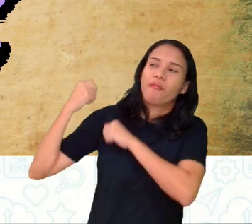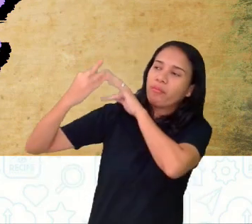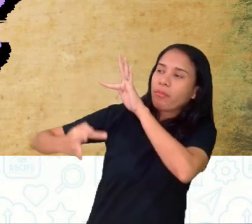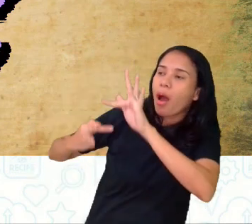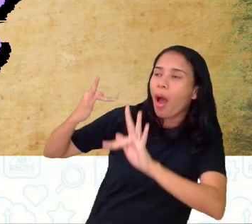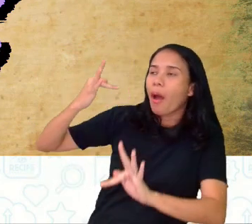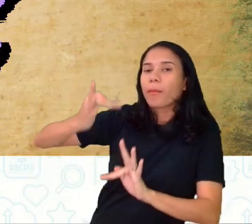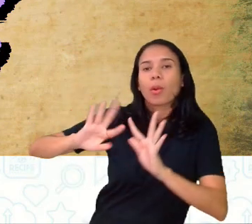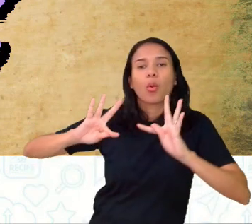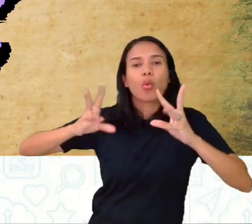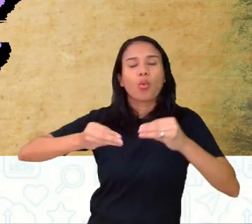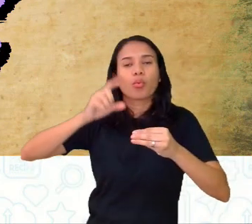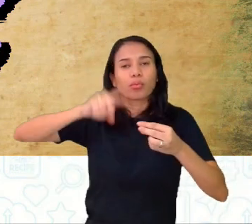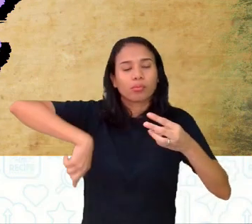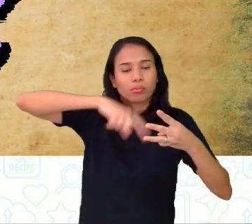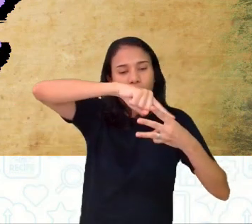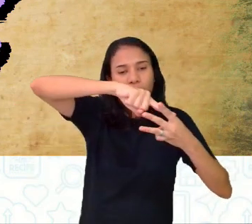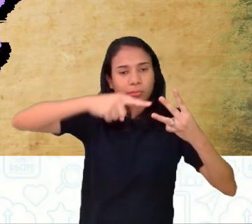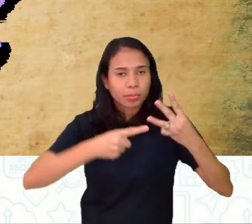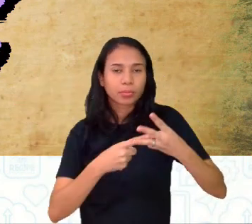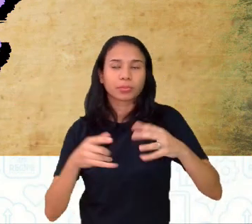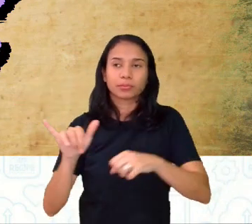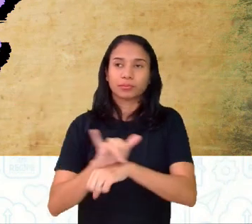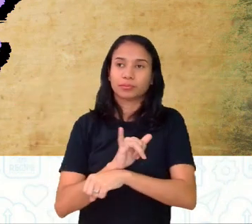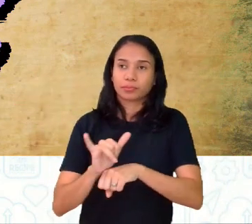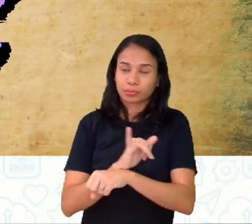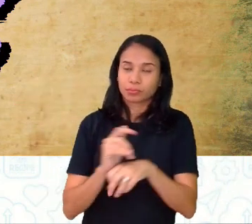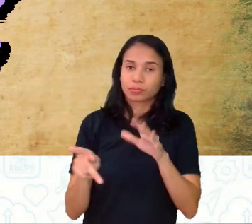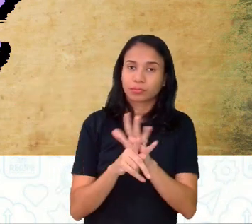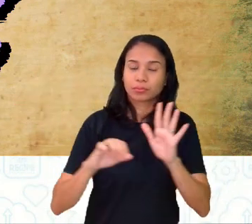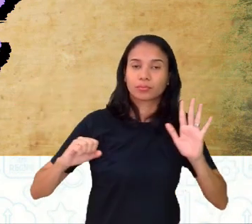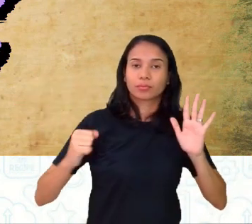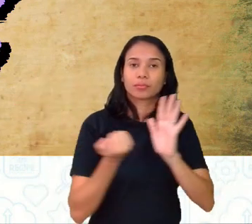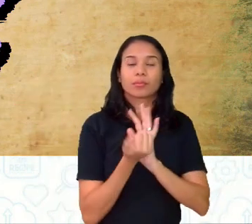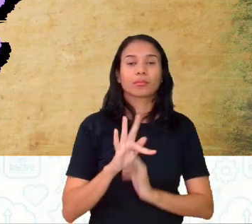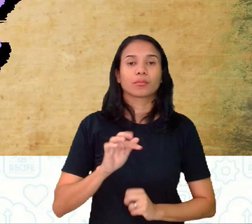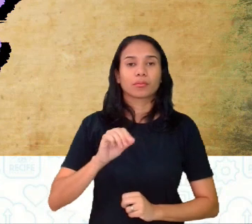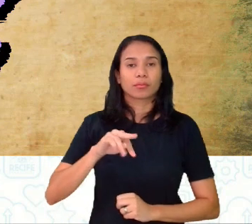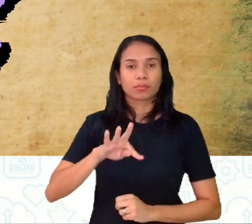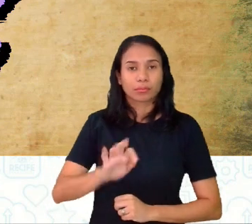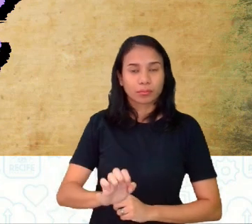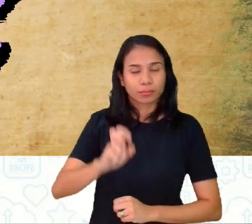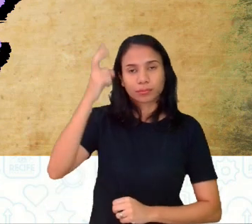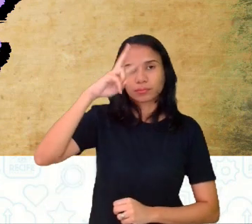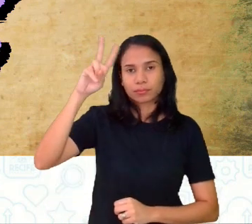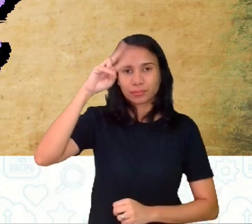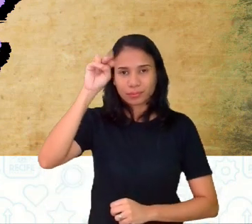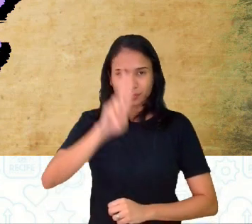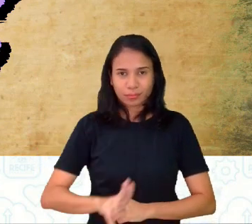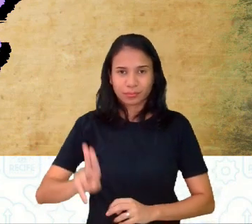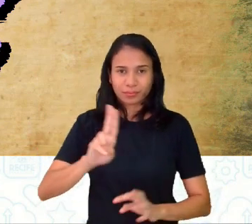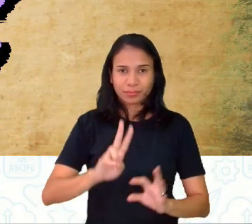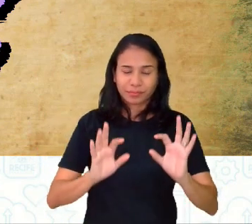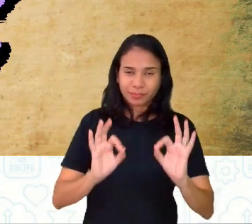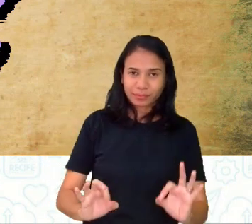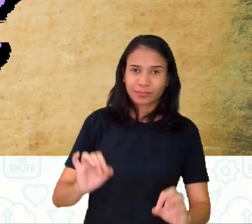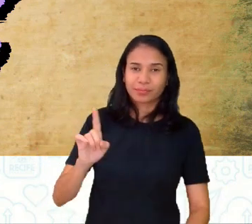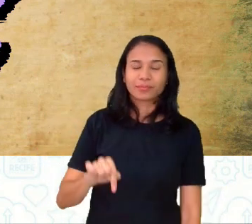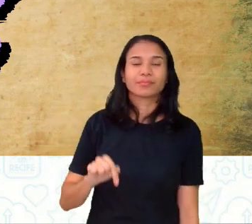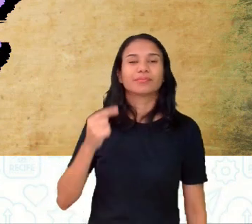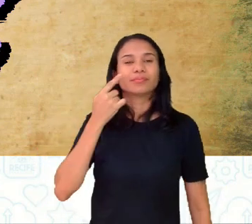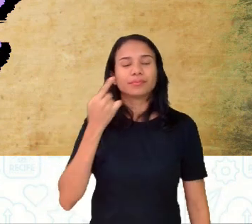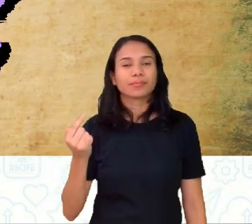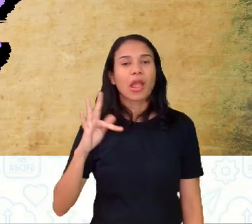isso são instrumentos, ferramentas que esse historiador utiliza para o seu trabalho, certo? E é chamado